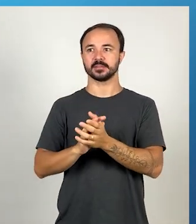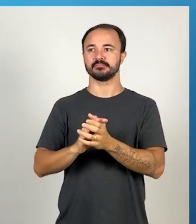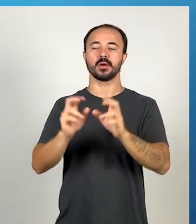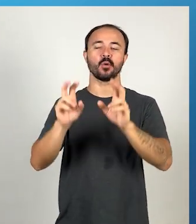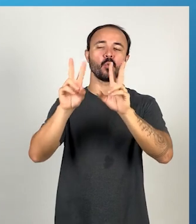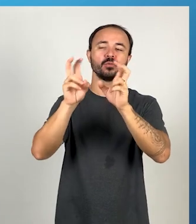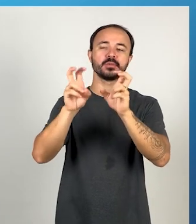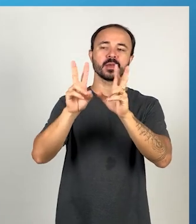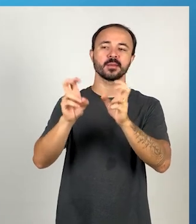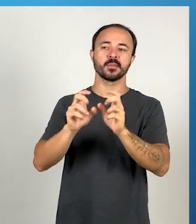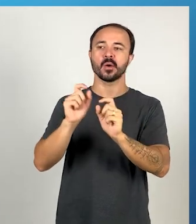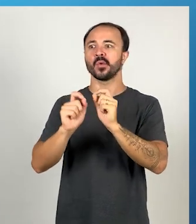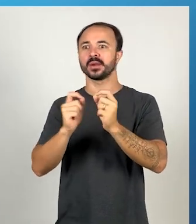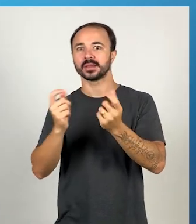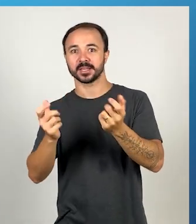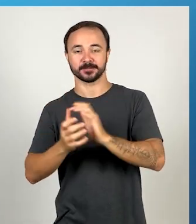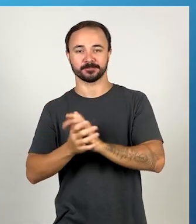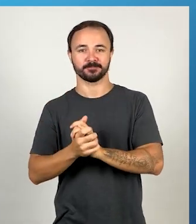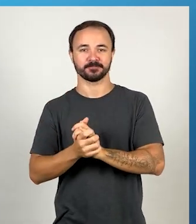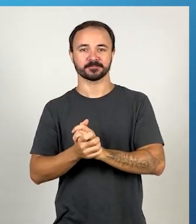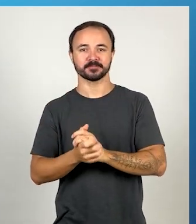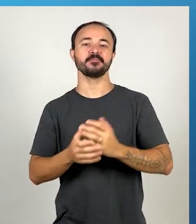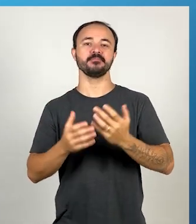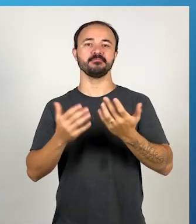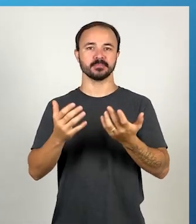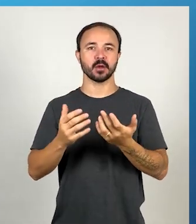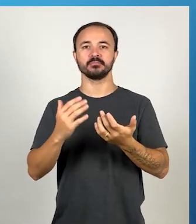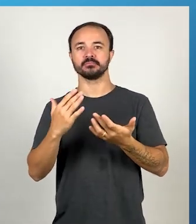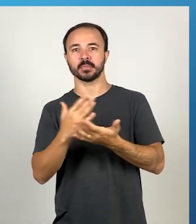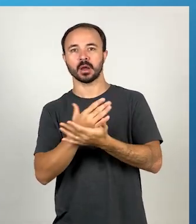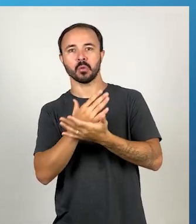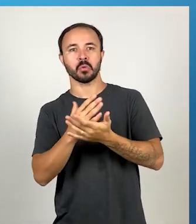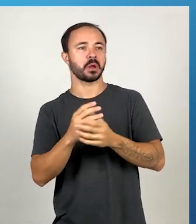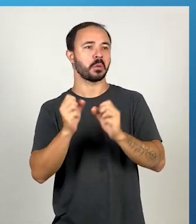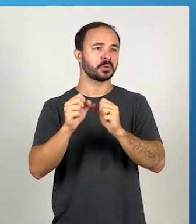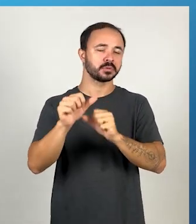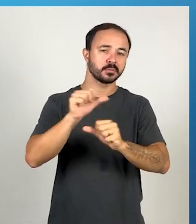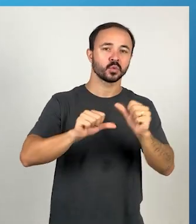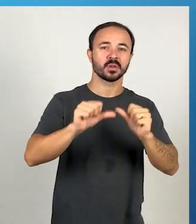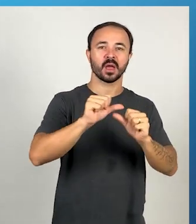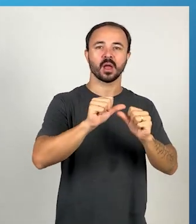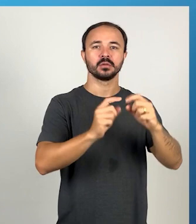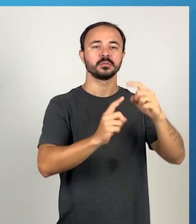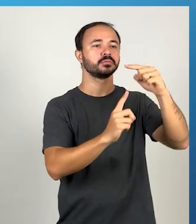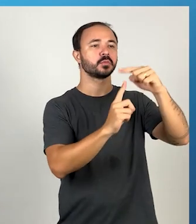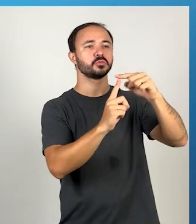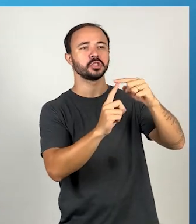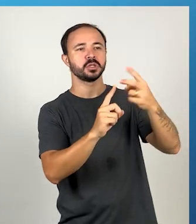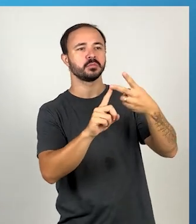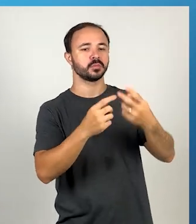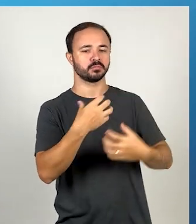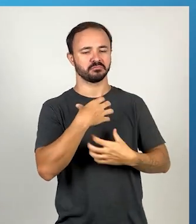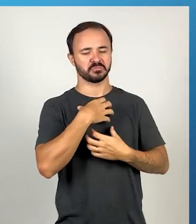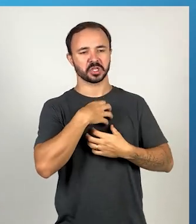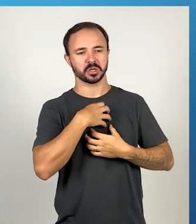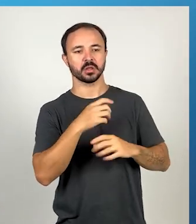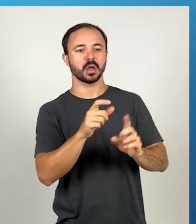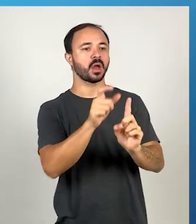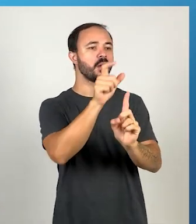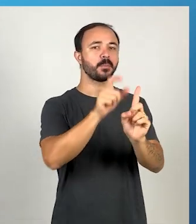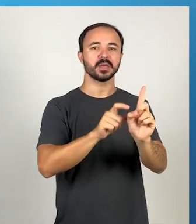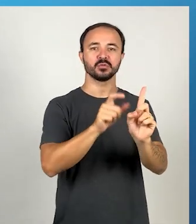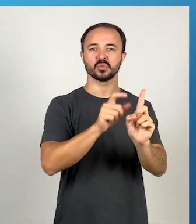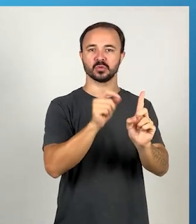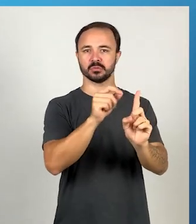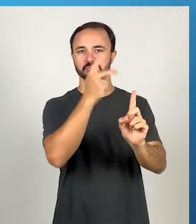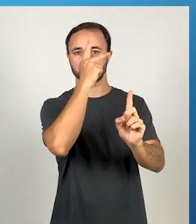termo flexionado concorda com as ideias de número, gênero ou pessoa associadas ao referente do sujeito da oração.